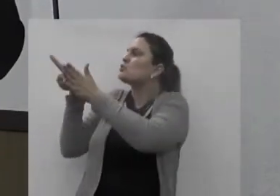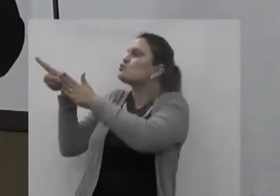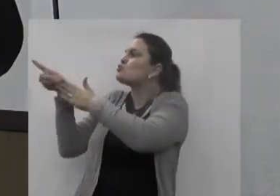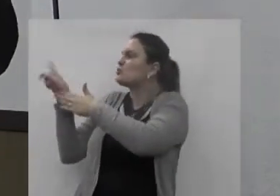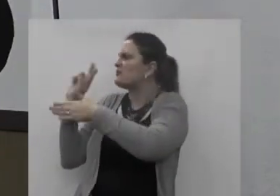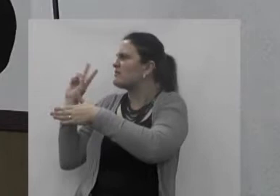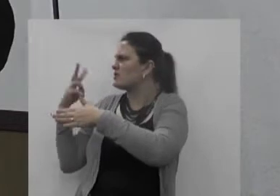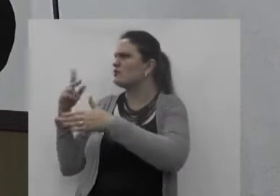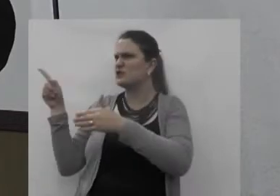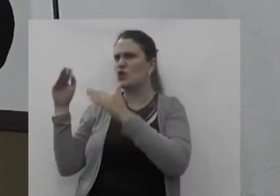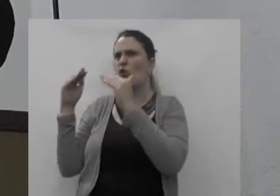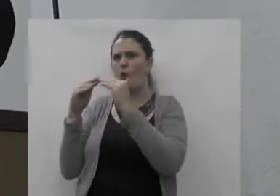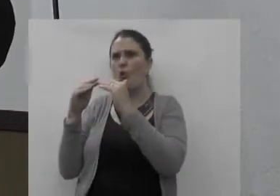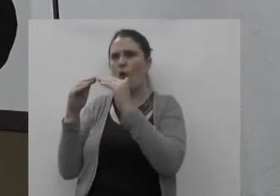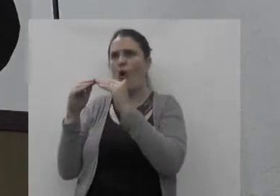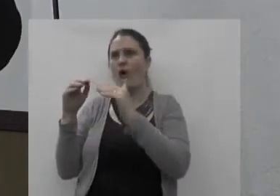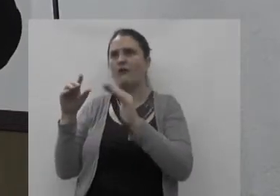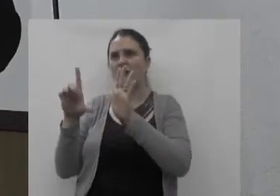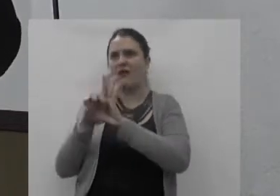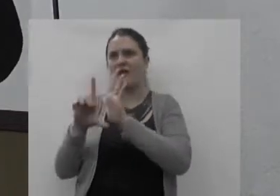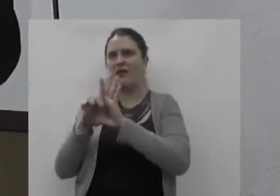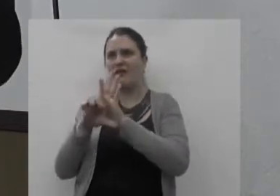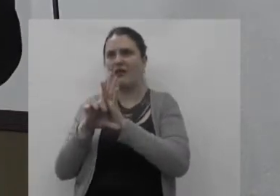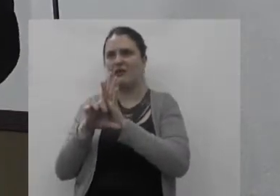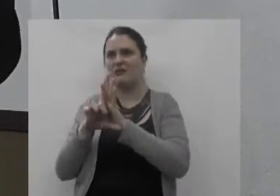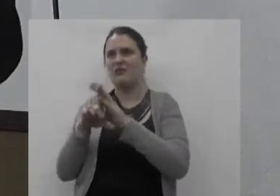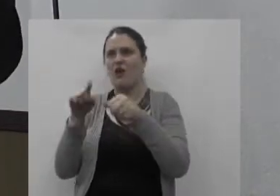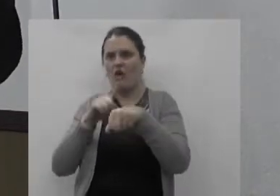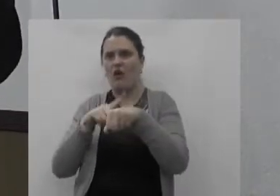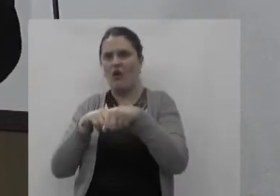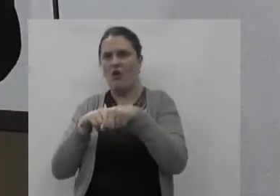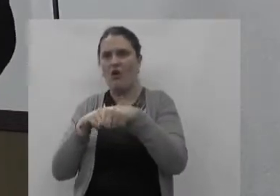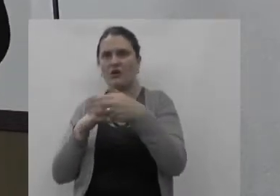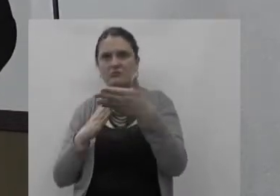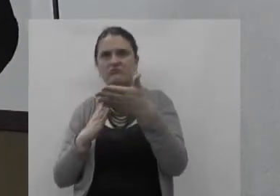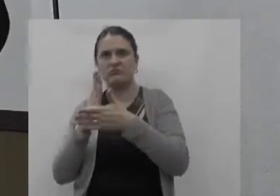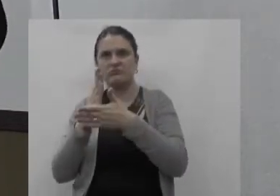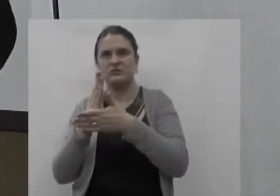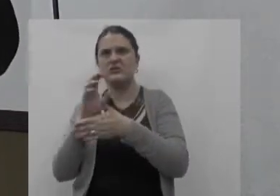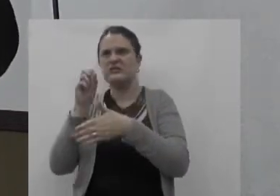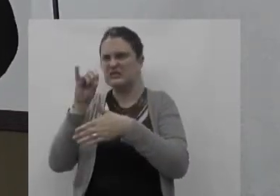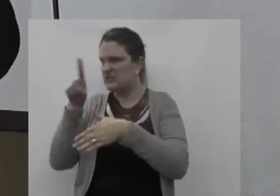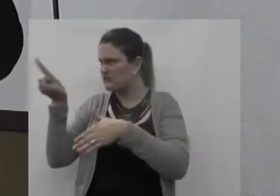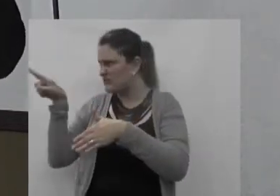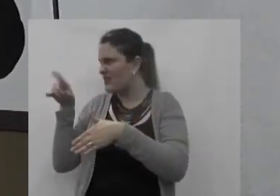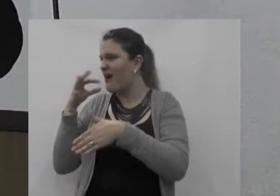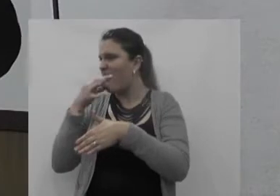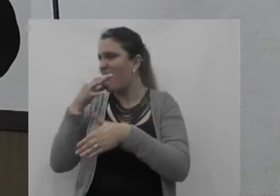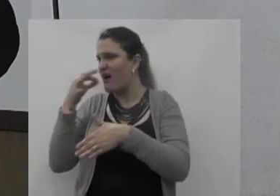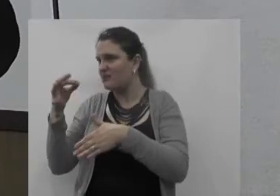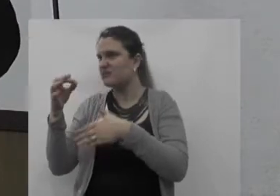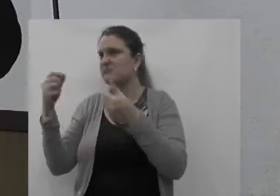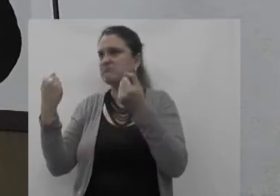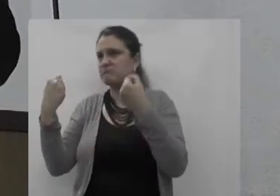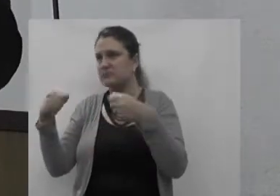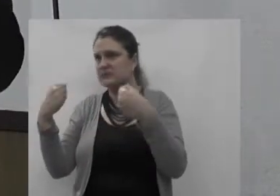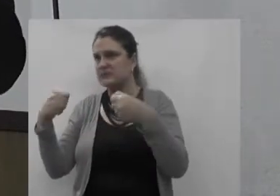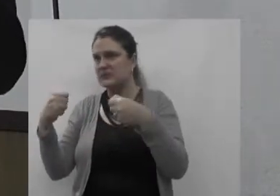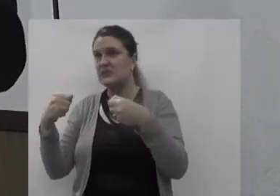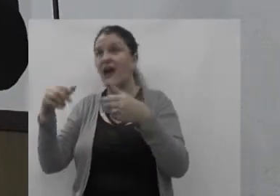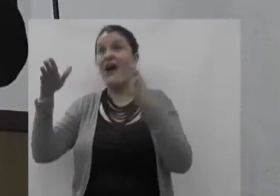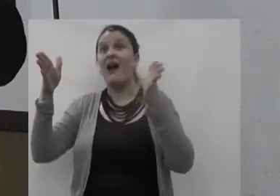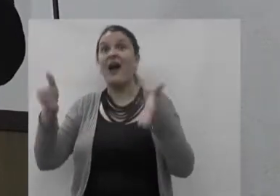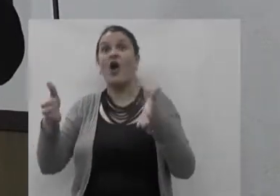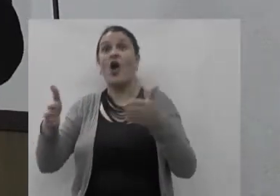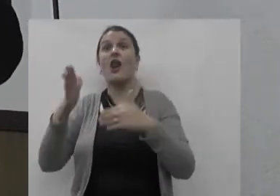se os senhores concordam com essa lei, que hora foi aprovada? E se os senhores acham que ela deve ser